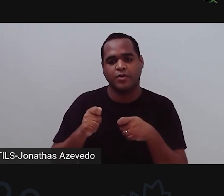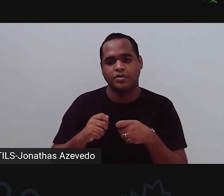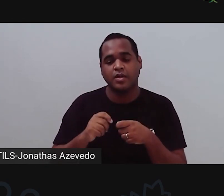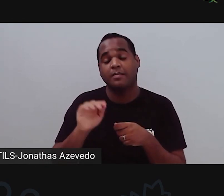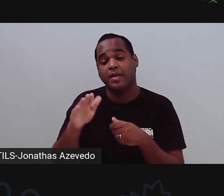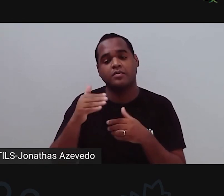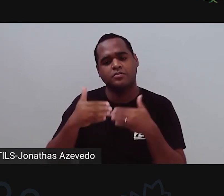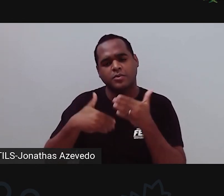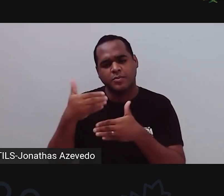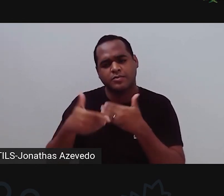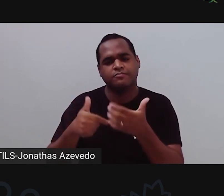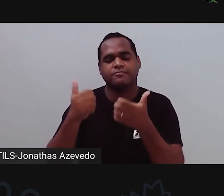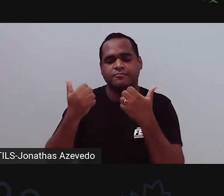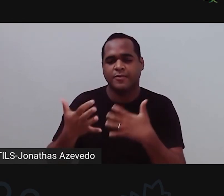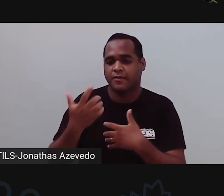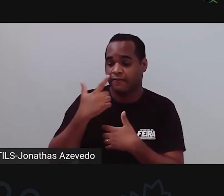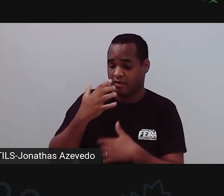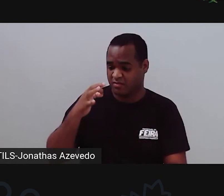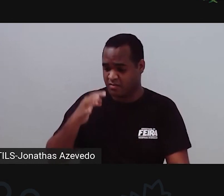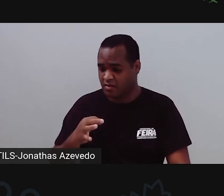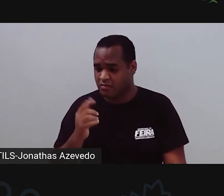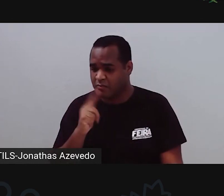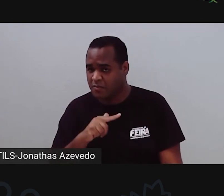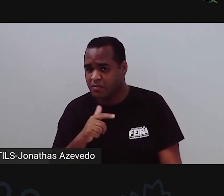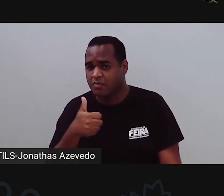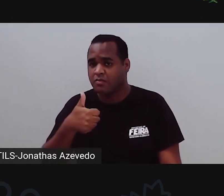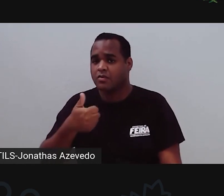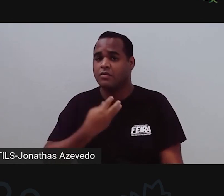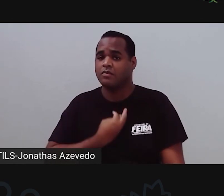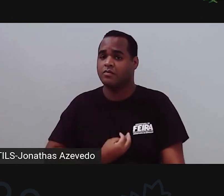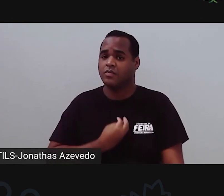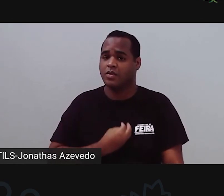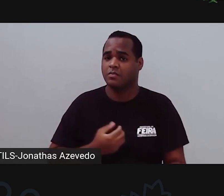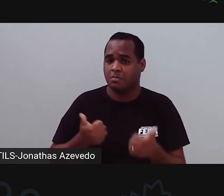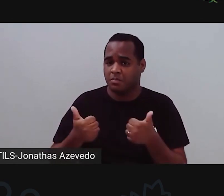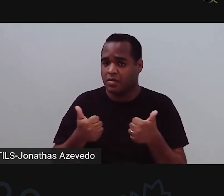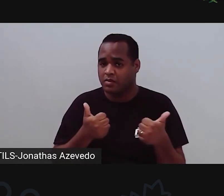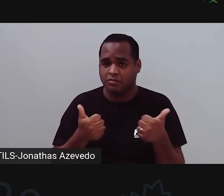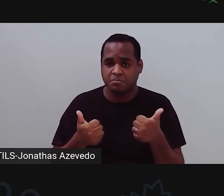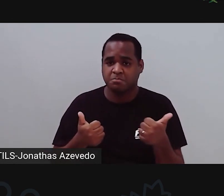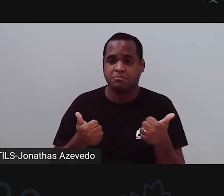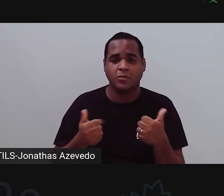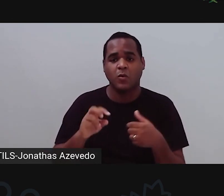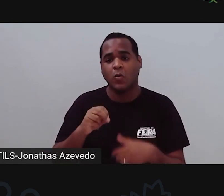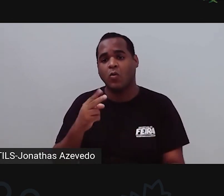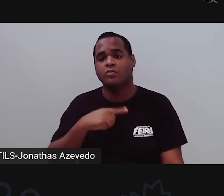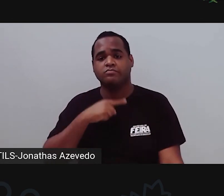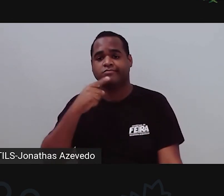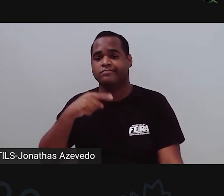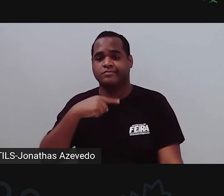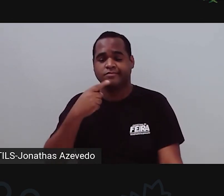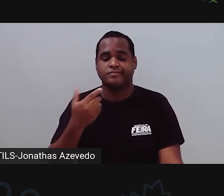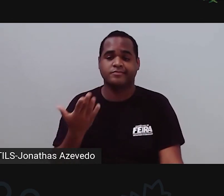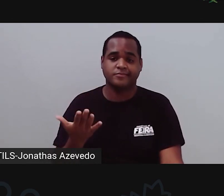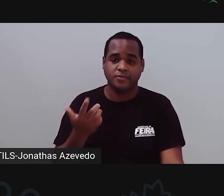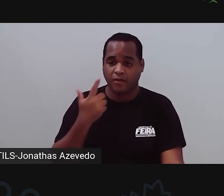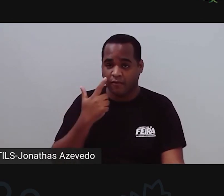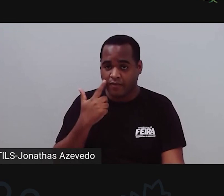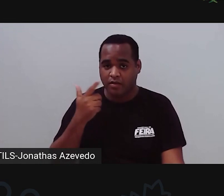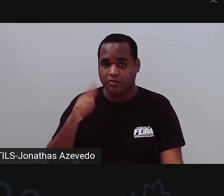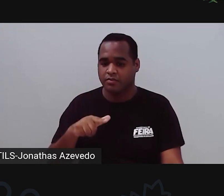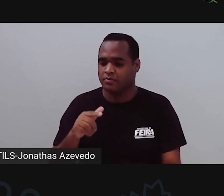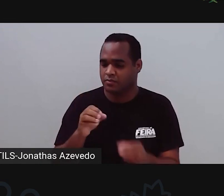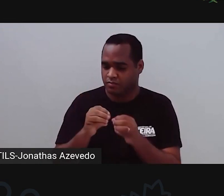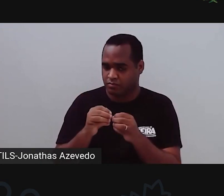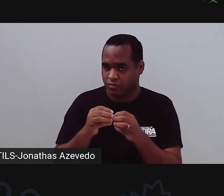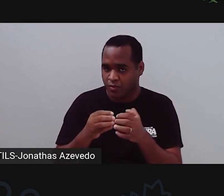eles fazem isso, eles vão verificar se o ovócito conseguiu mesmo ser fecundado pelo espermatozoide. Vamos ver se está lá os dois núcleos,